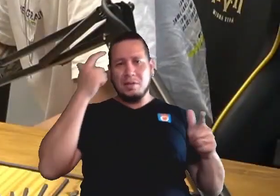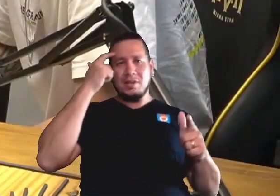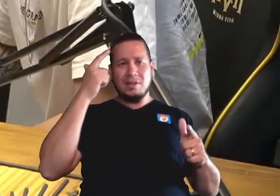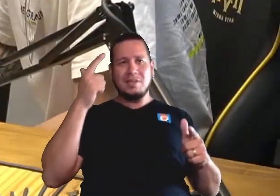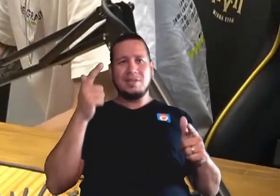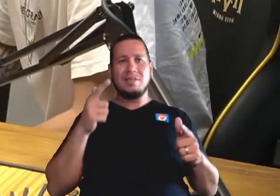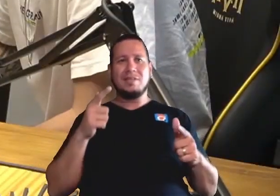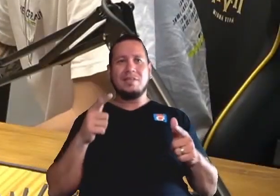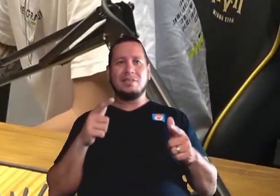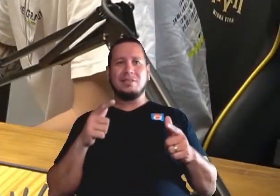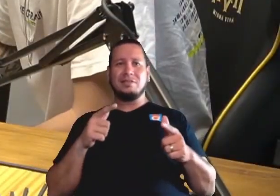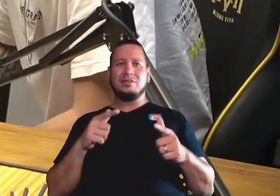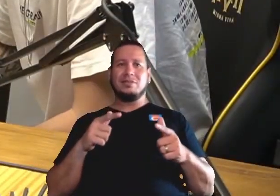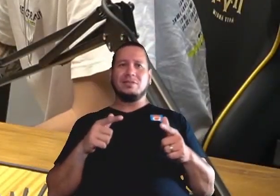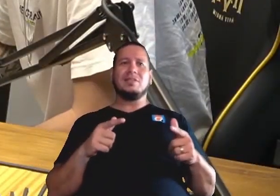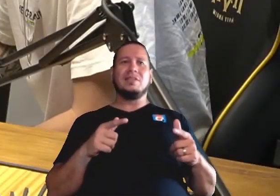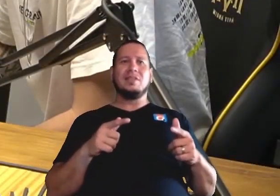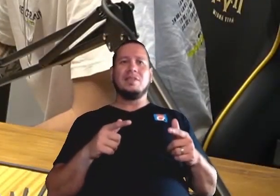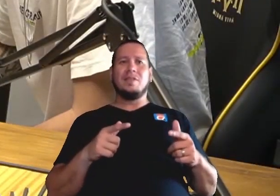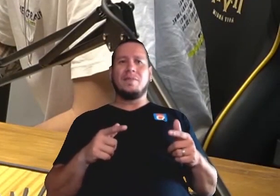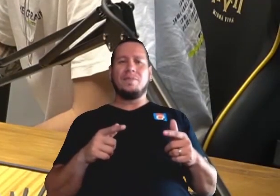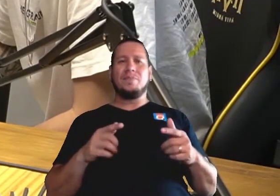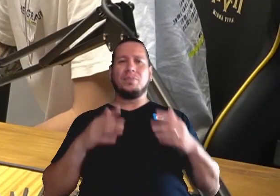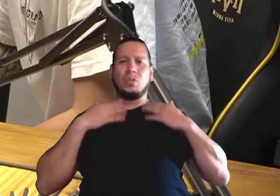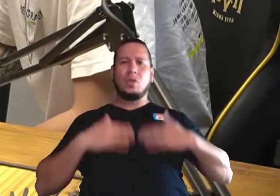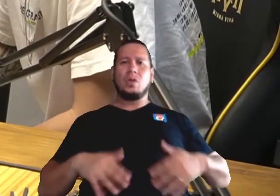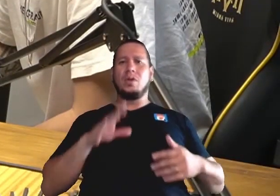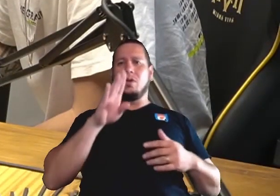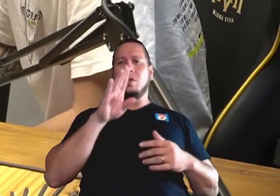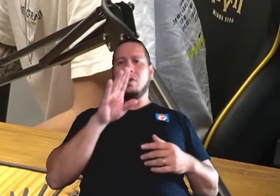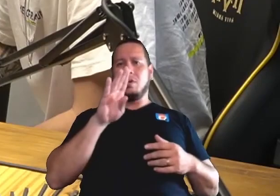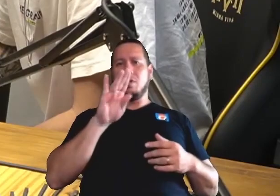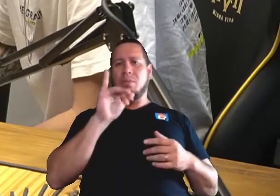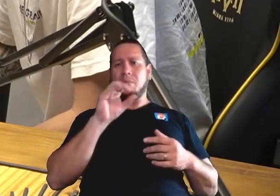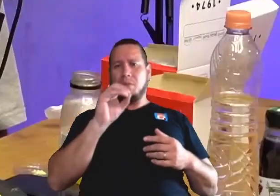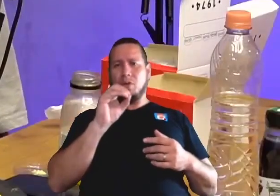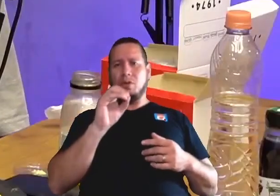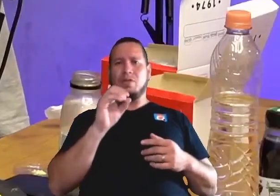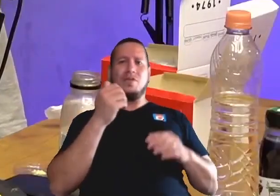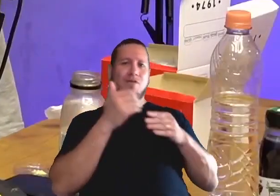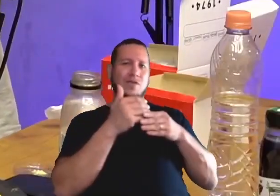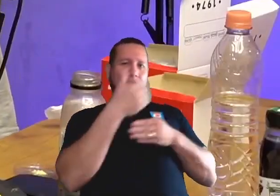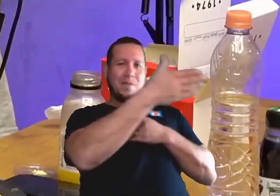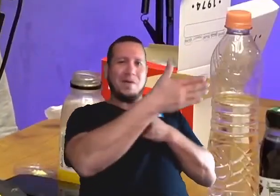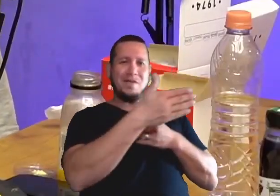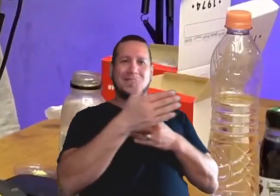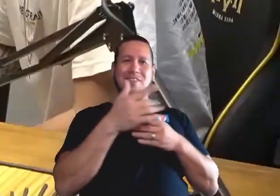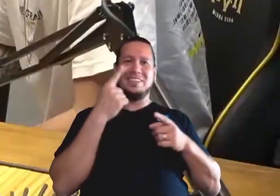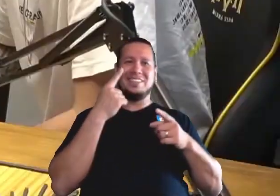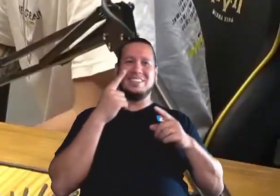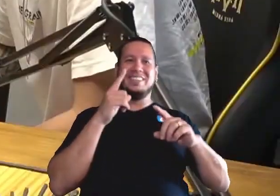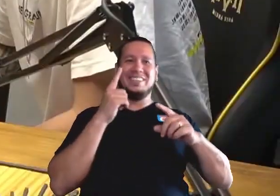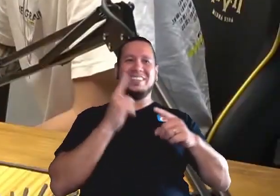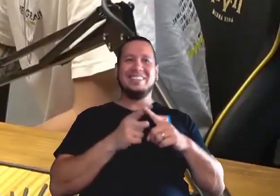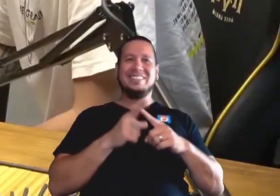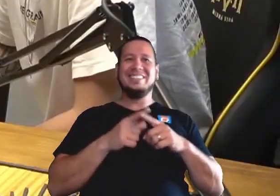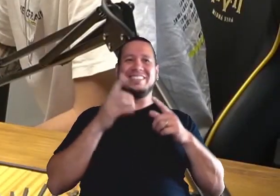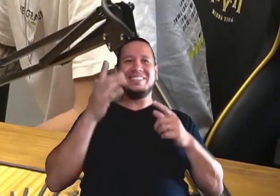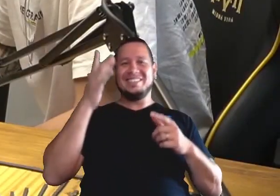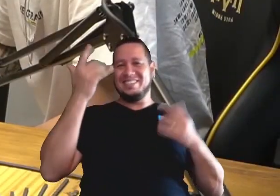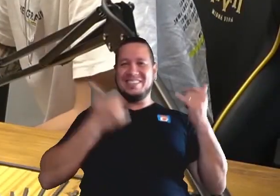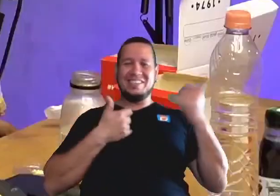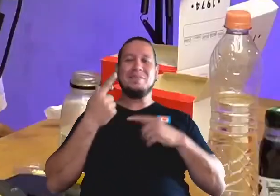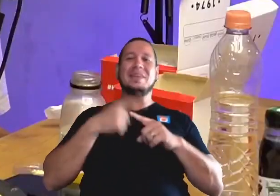história tem que o pingo como que era o pingo não moleque um branco o meu o Bill que eu ficou para fora ficou ele era ela